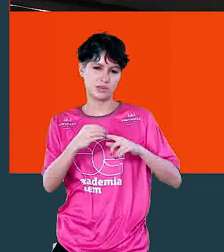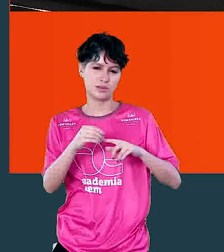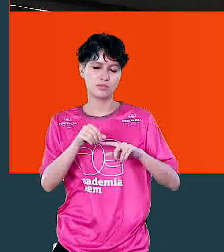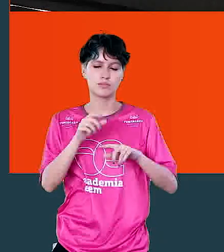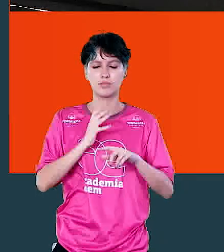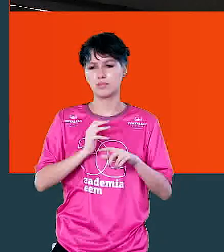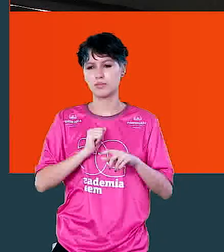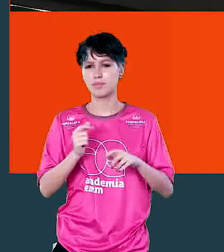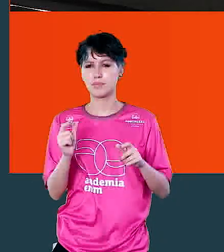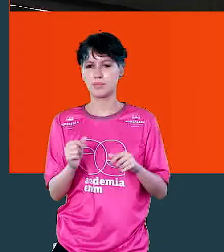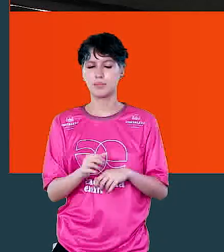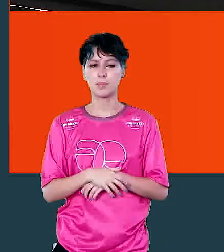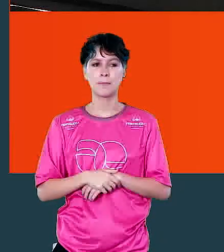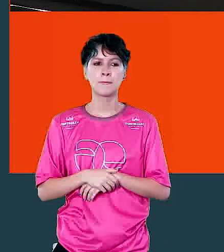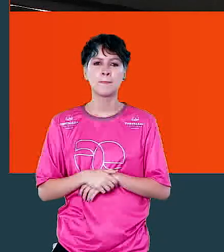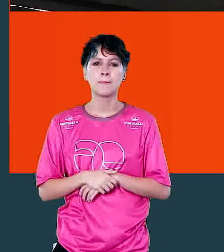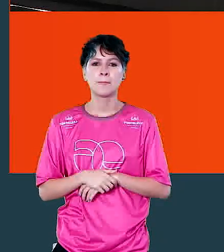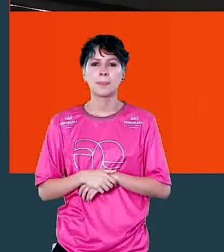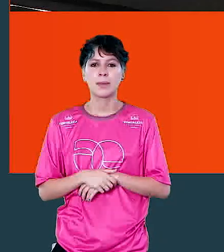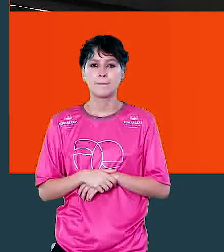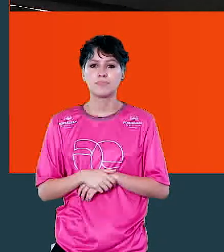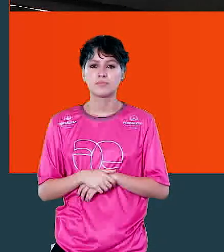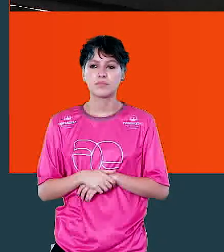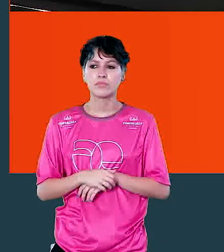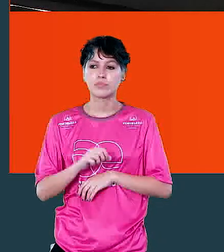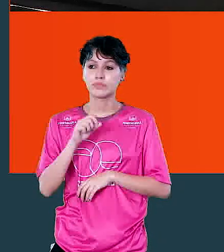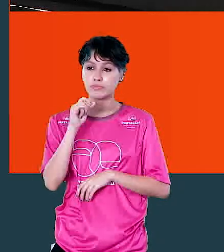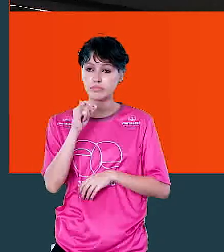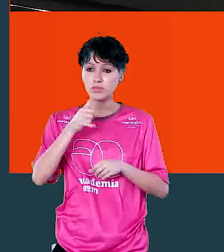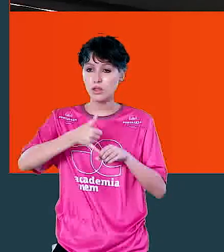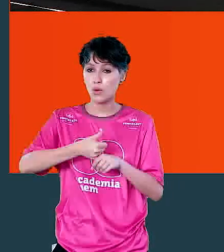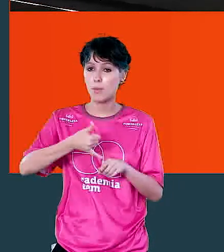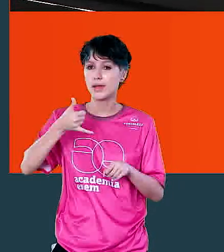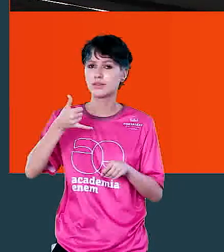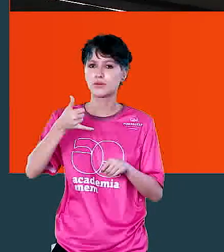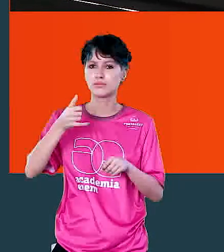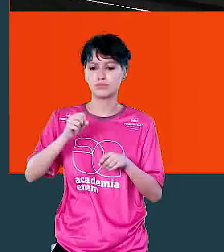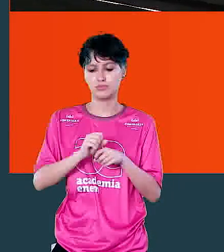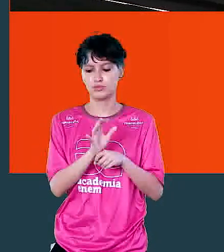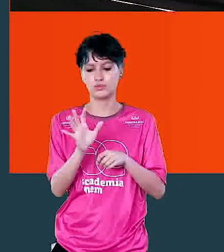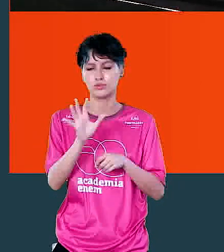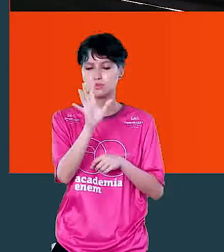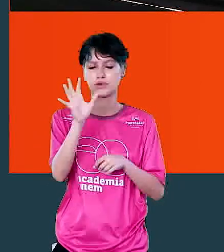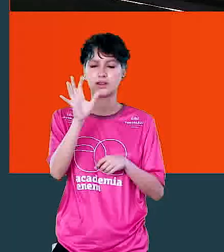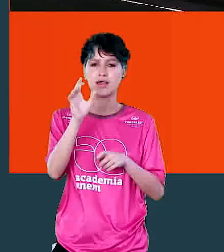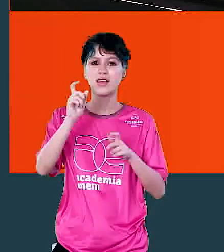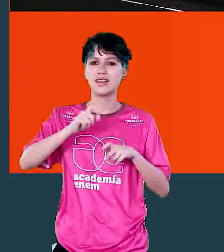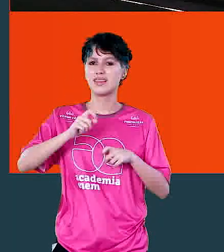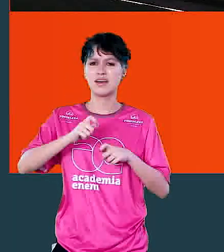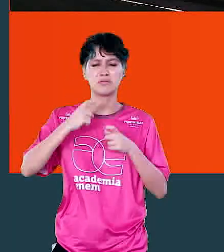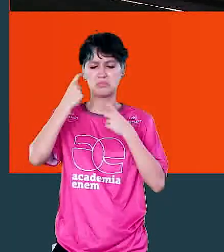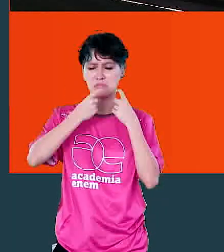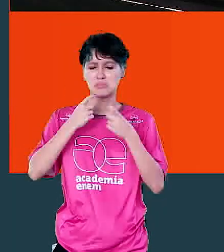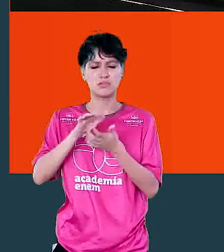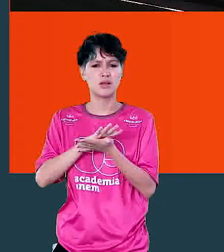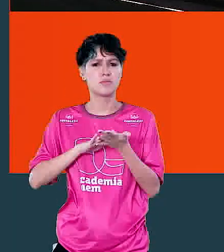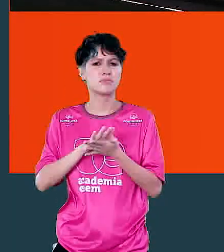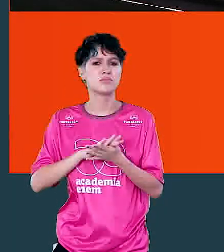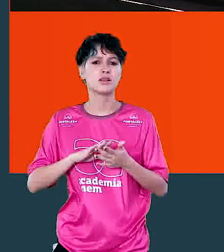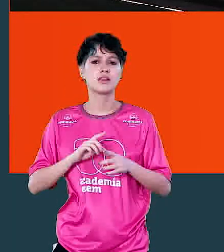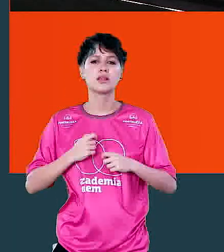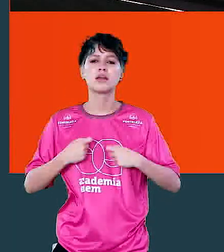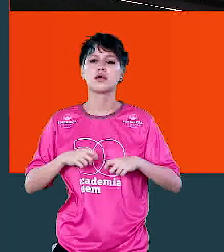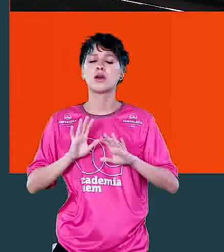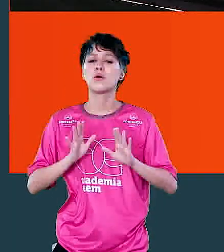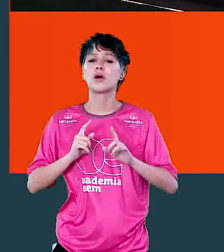volátil, ele ia embora, a gente nem ia se preocupar com a água. Mas não, o petróleo fica, ele perdura no meio, então